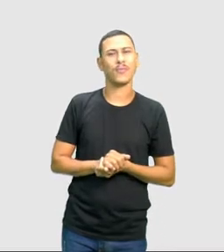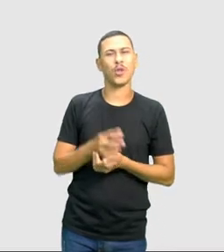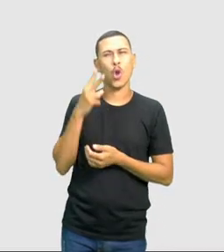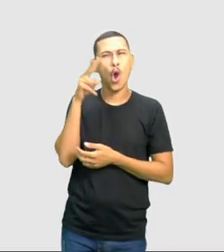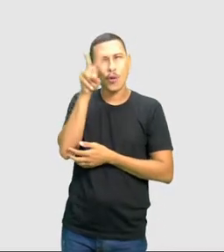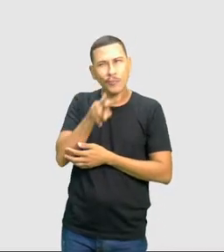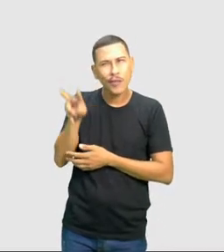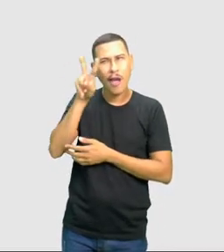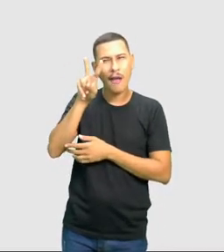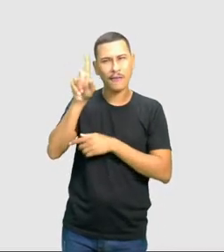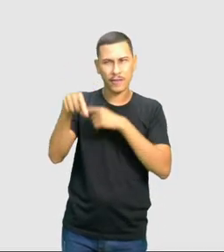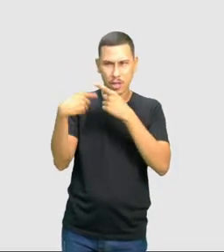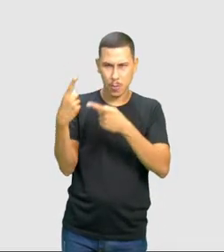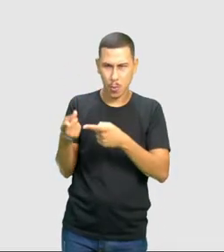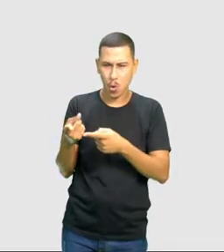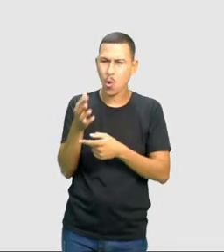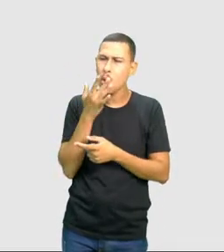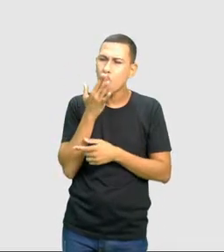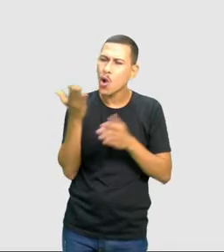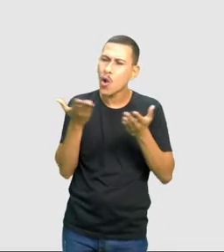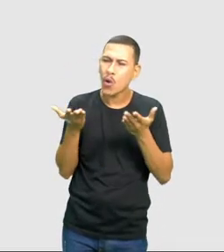Observe, depois vem que cor agora?